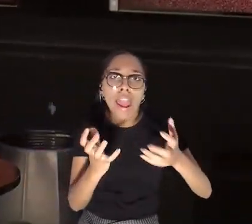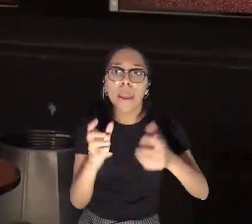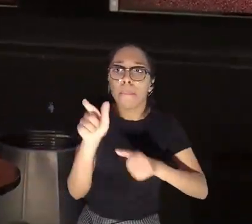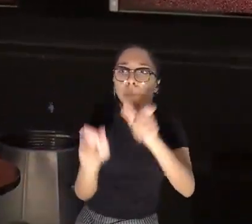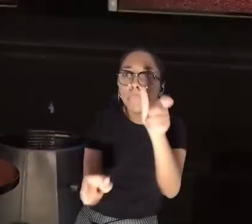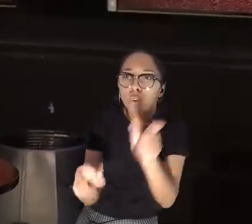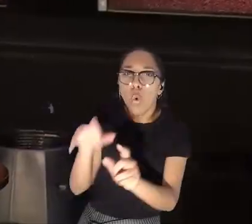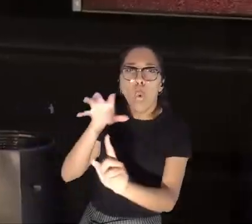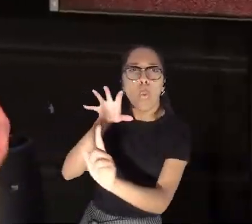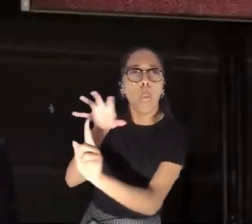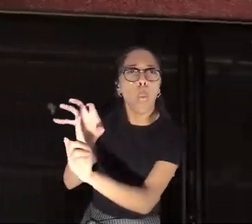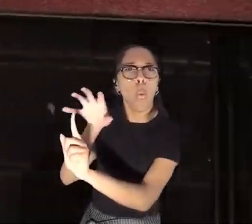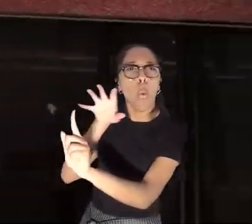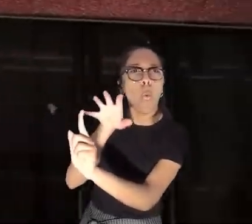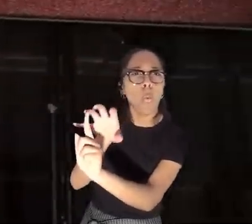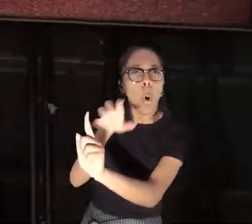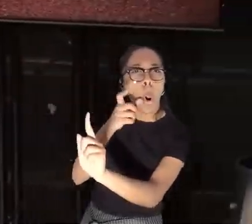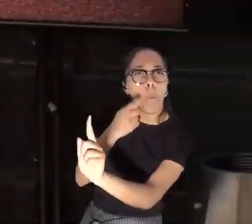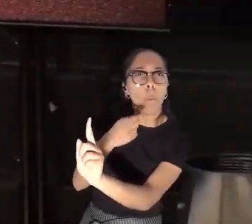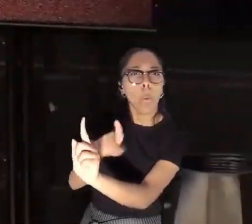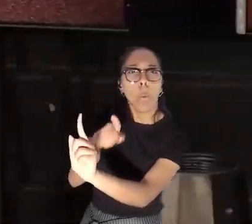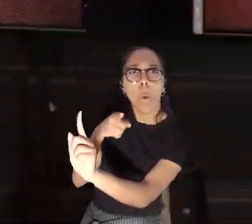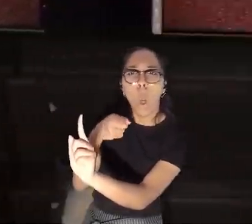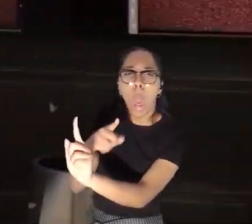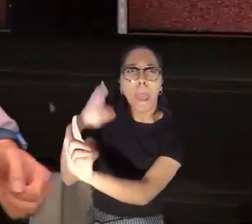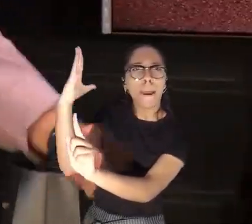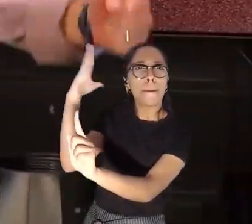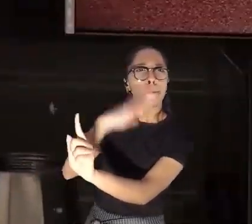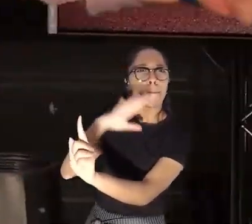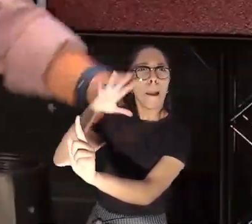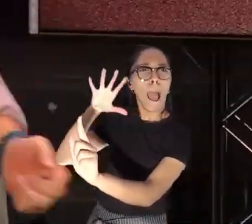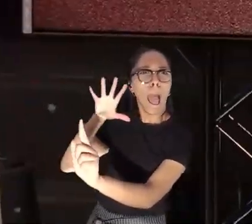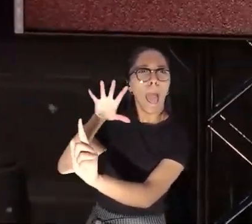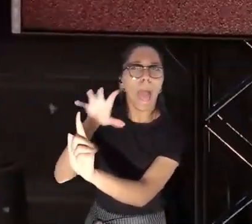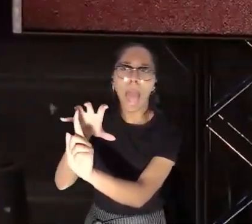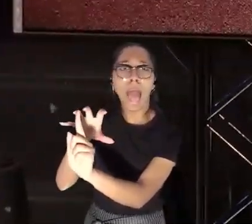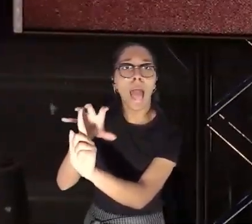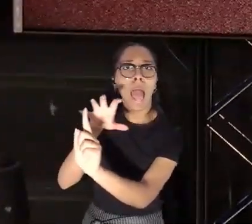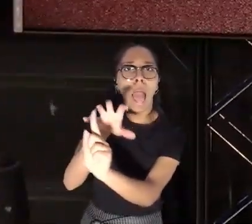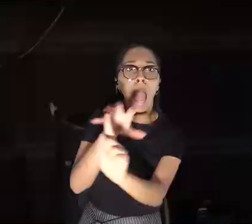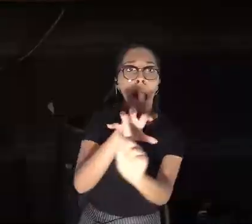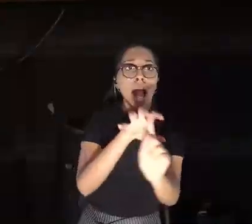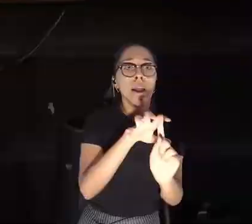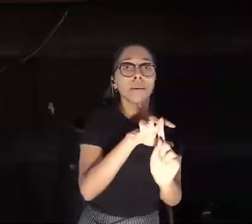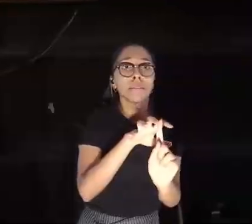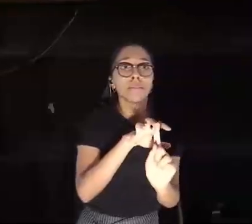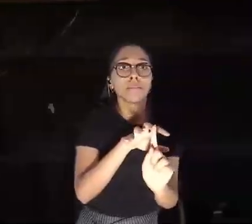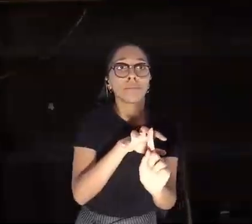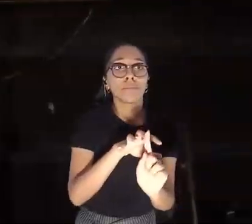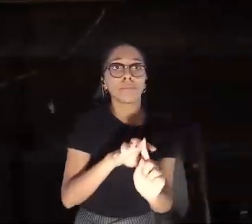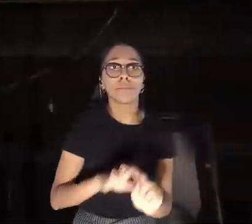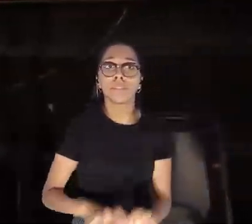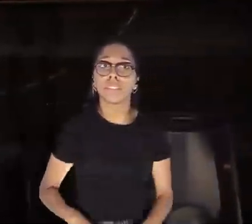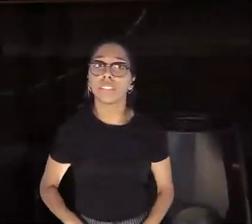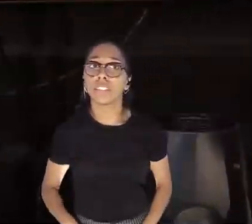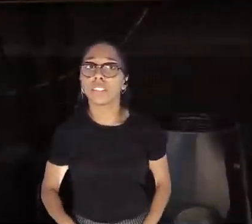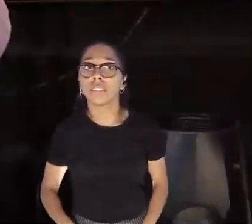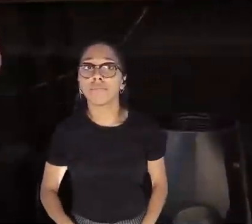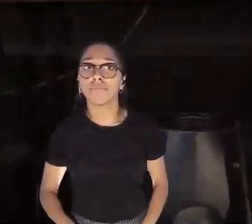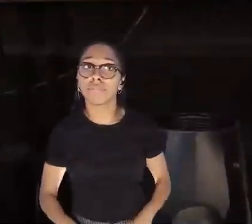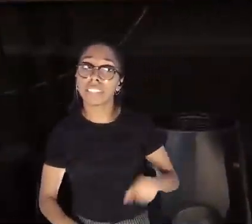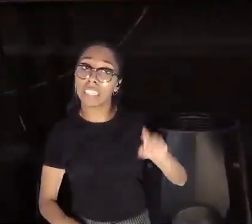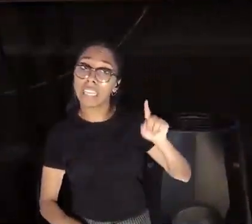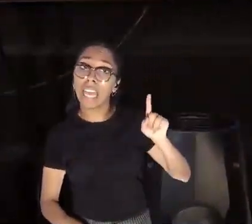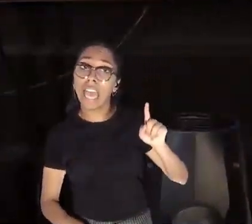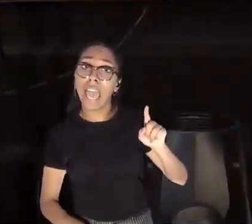você vai, ele queria ter a oportunidade que você vai, e ele vai morrer de inveja, porque o sangue de Jesus foi por mim, não foi por ele. Ele